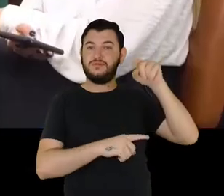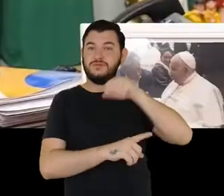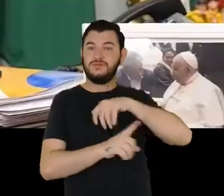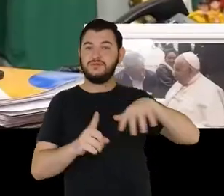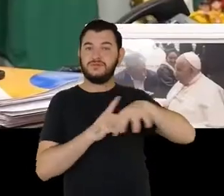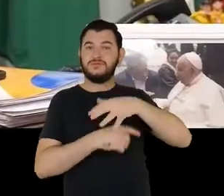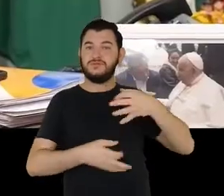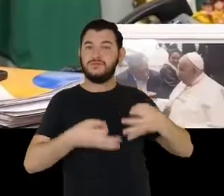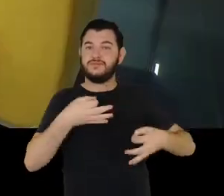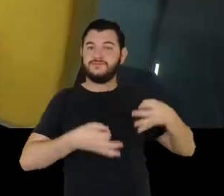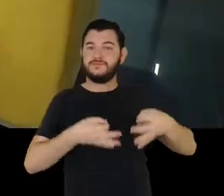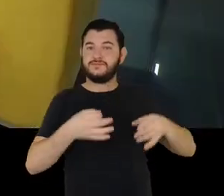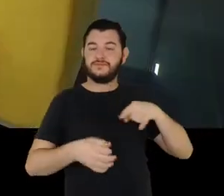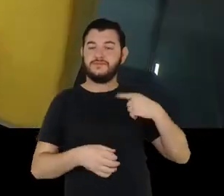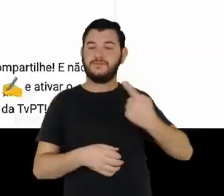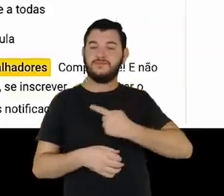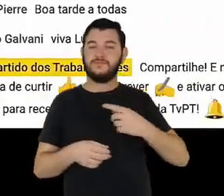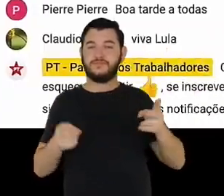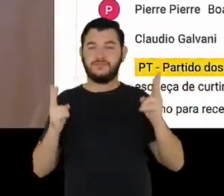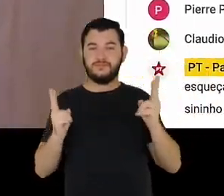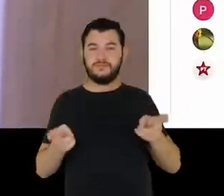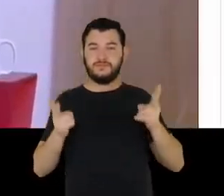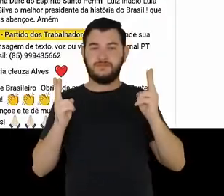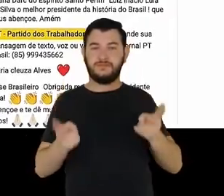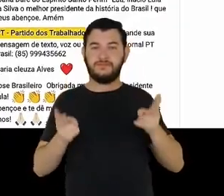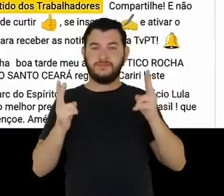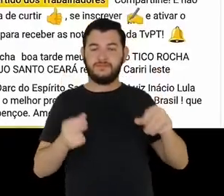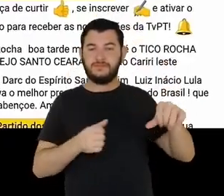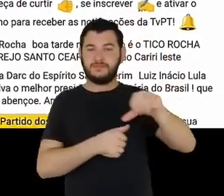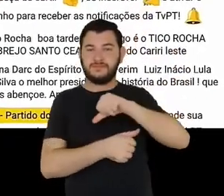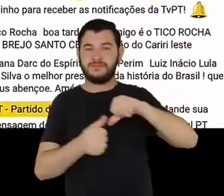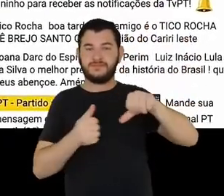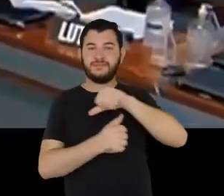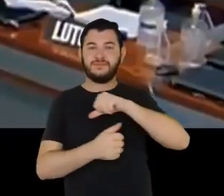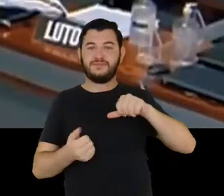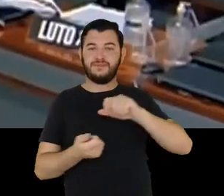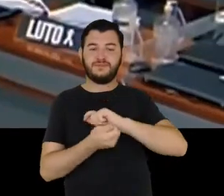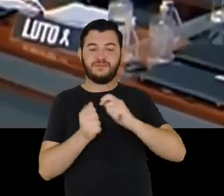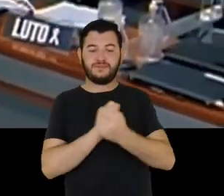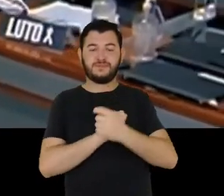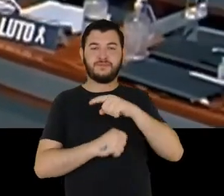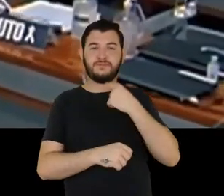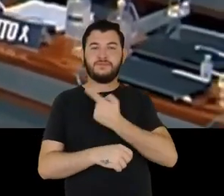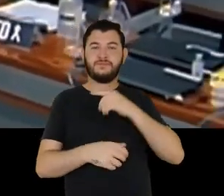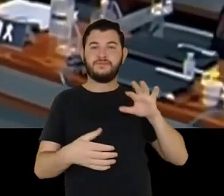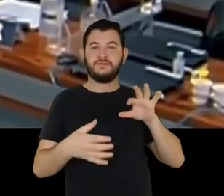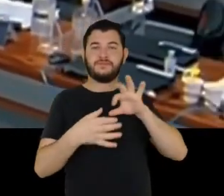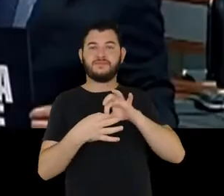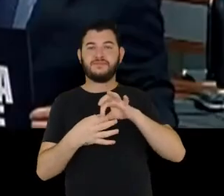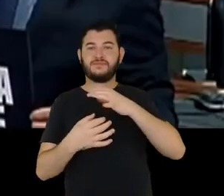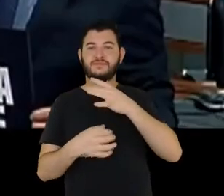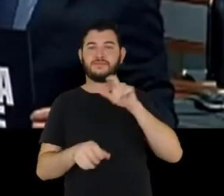reinventando para estar cada vez mais perto dos brasileiros e das brasileiras.